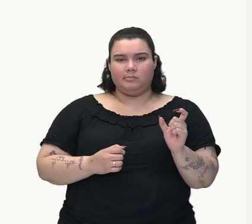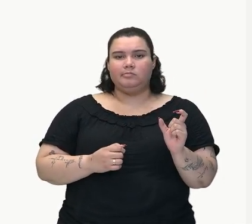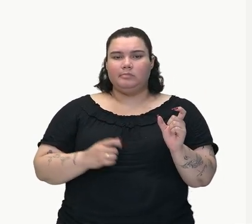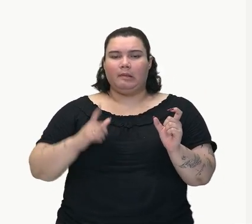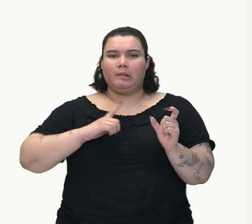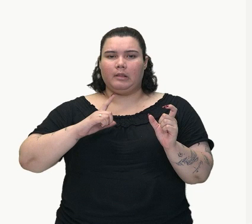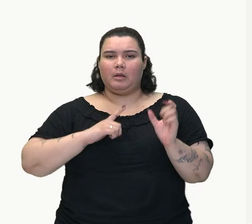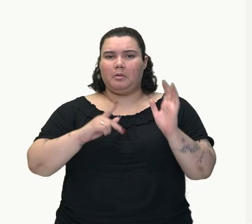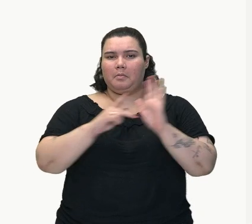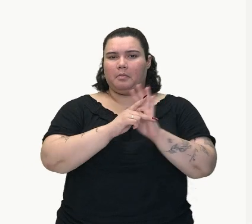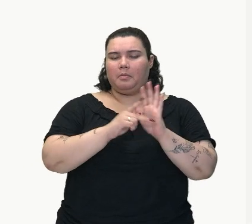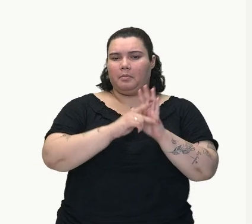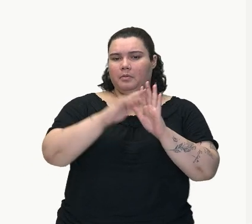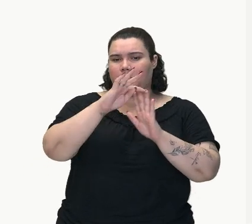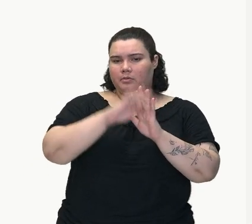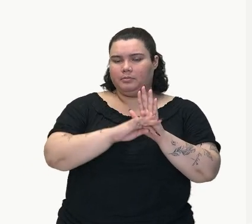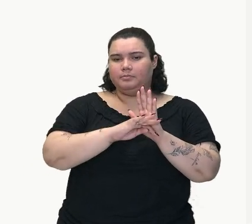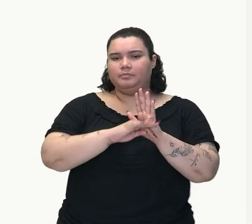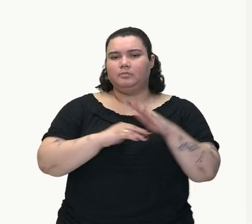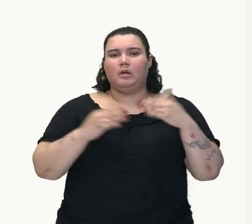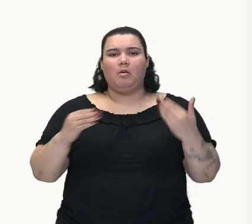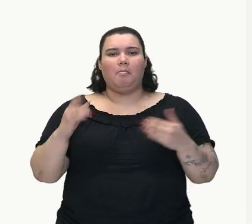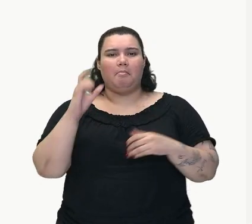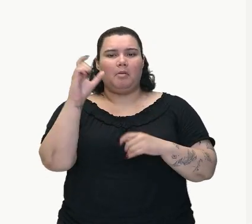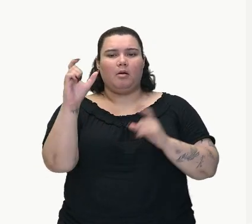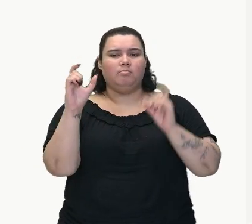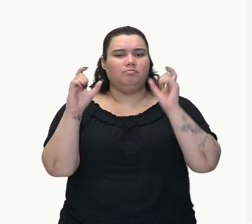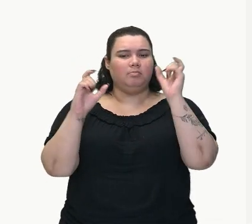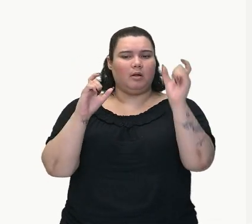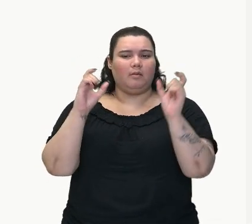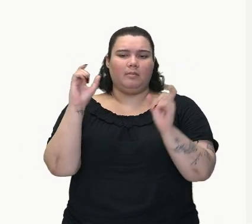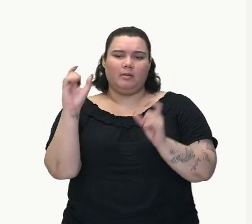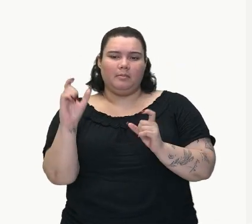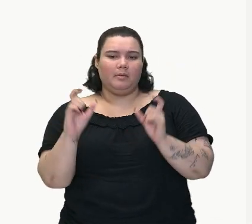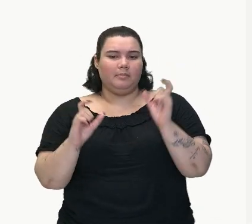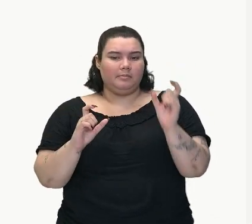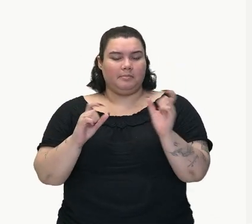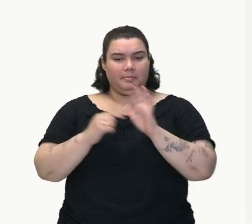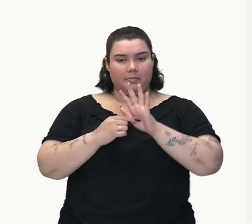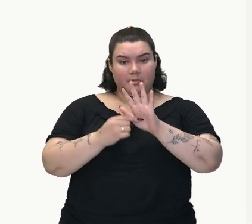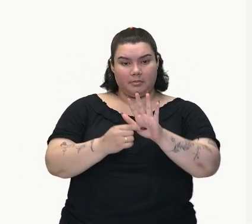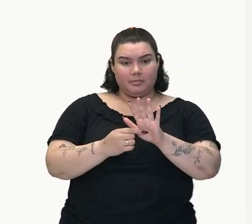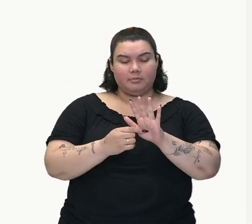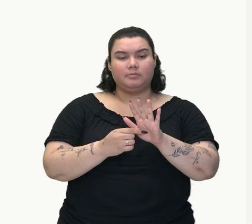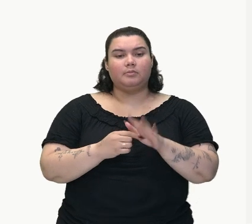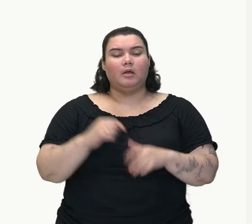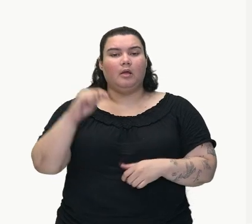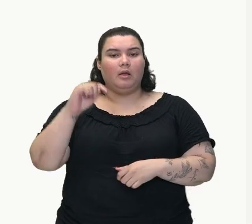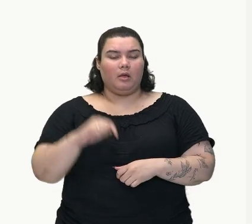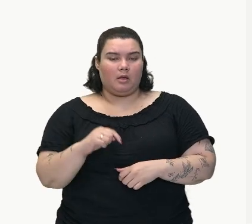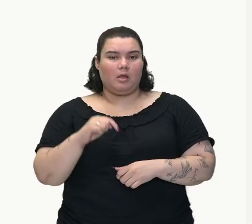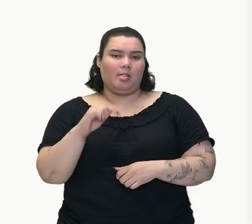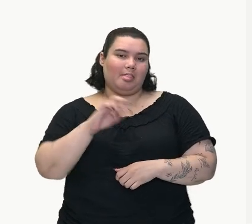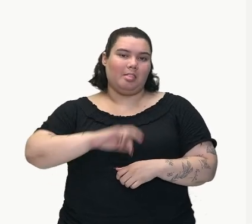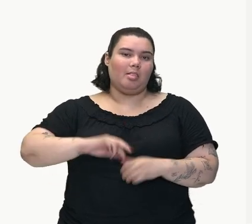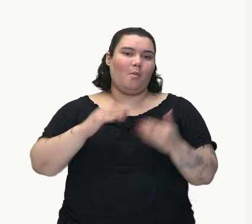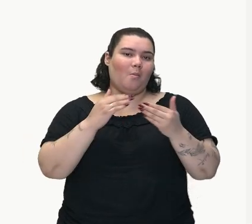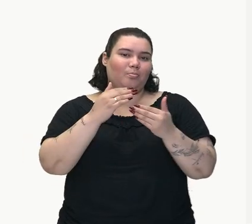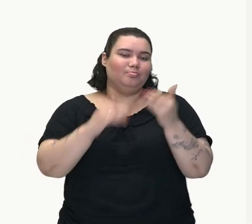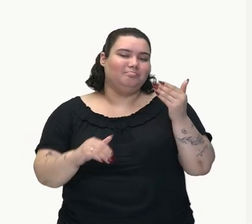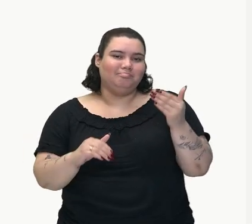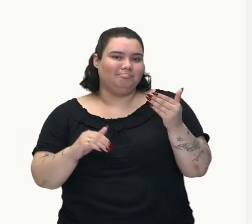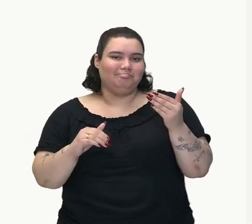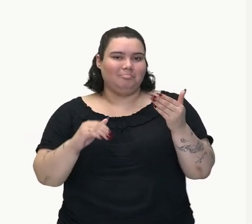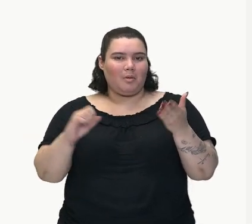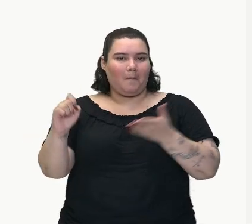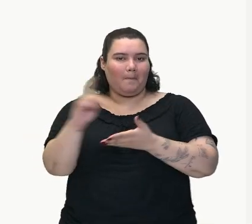boca de um cardíaco. Observe essas palavras, certo, que eu estou destacando. São termos antipoéticos que o nosso